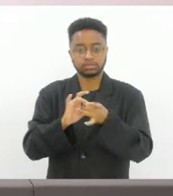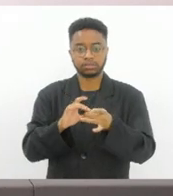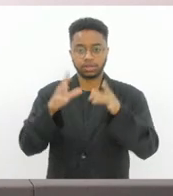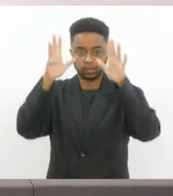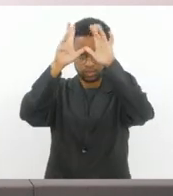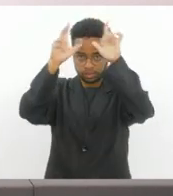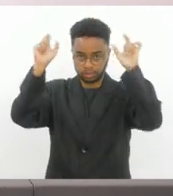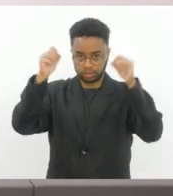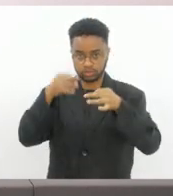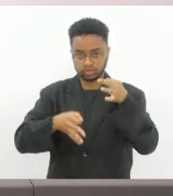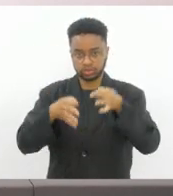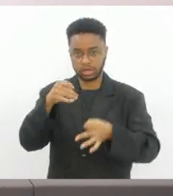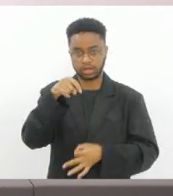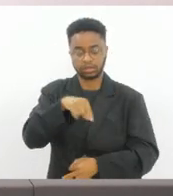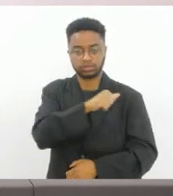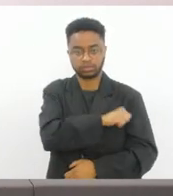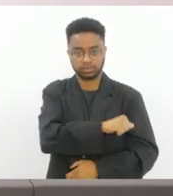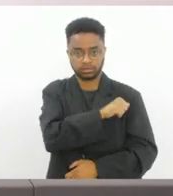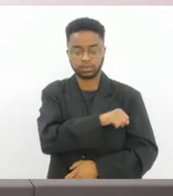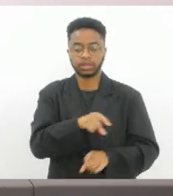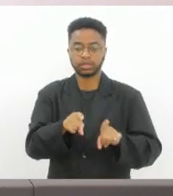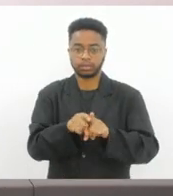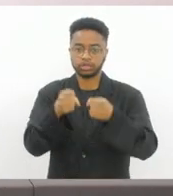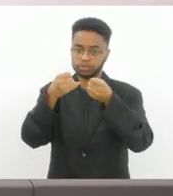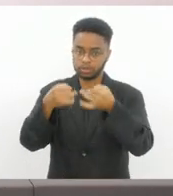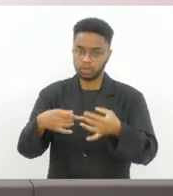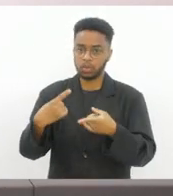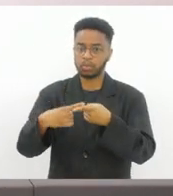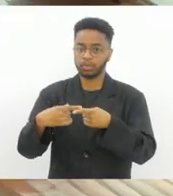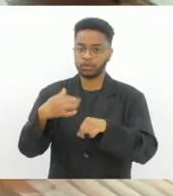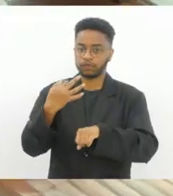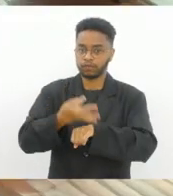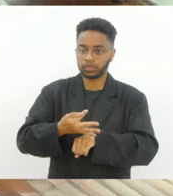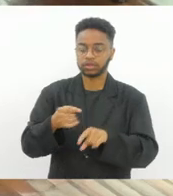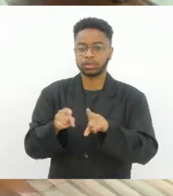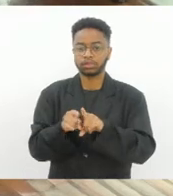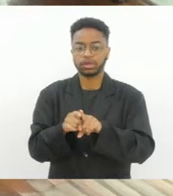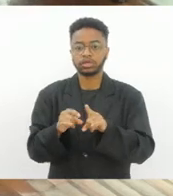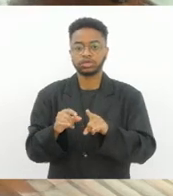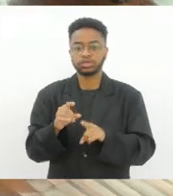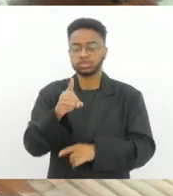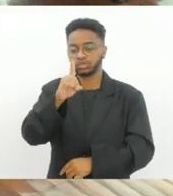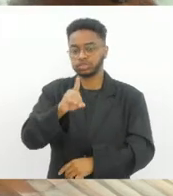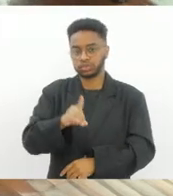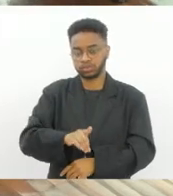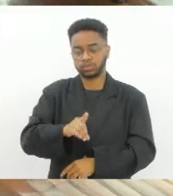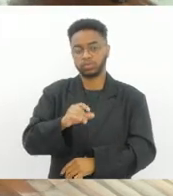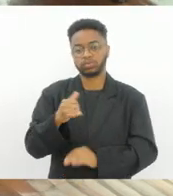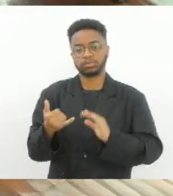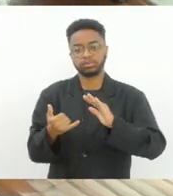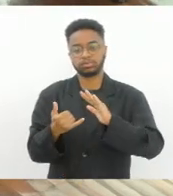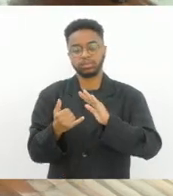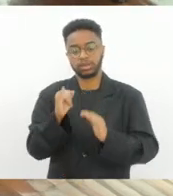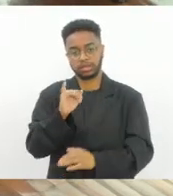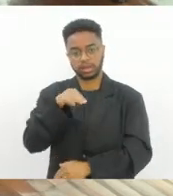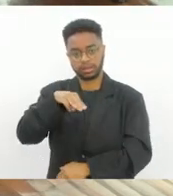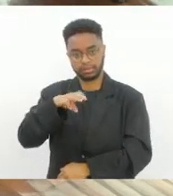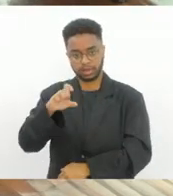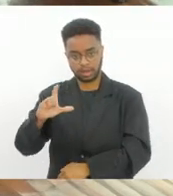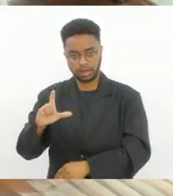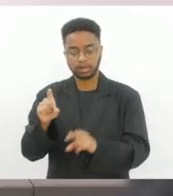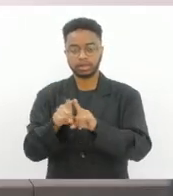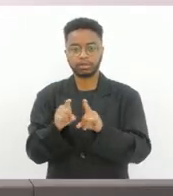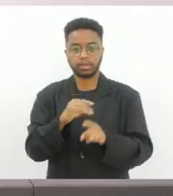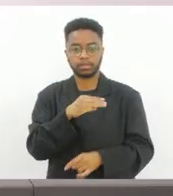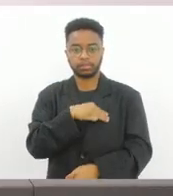do Estado do Rio de Janeiro, que também justificou a ausência, o diretor do Instituto Médico Legal também justificou a ausência, e o